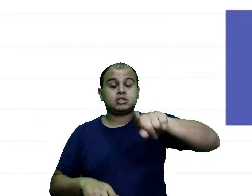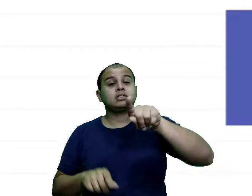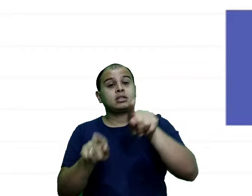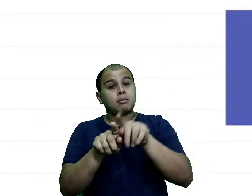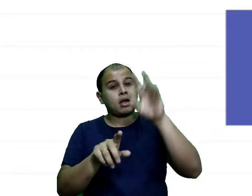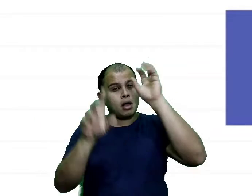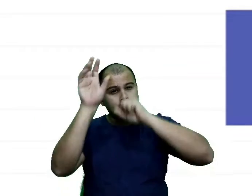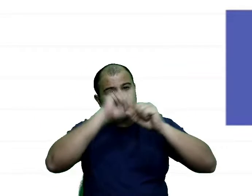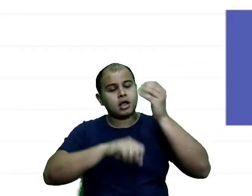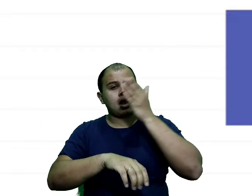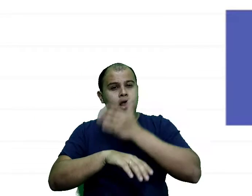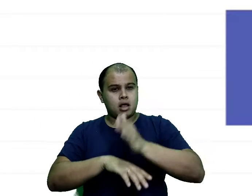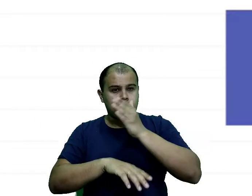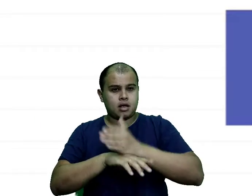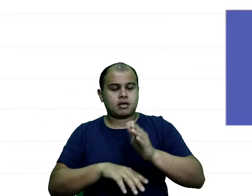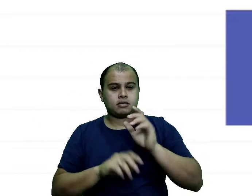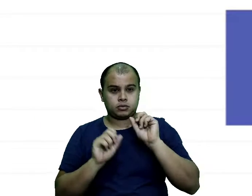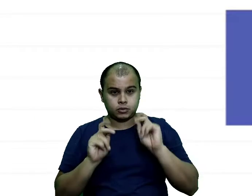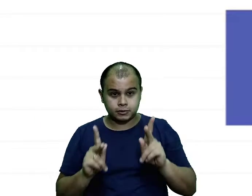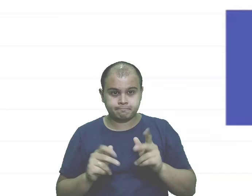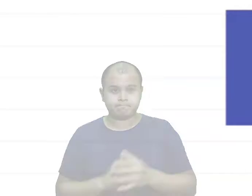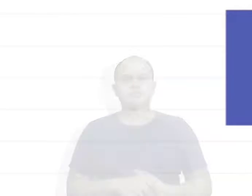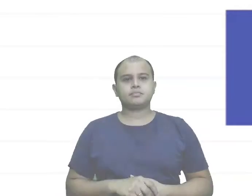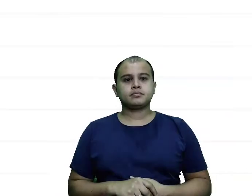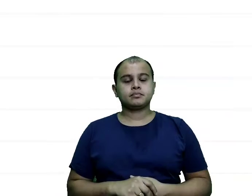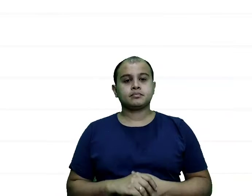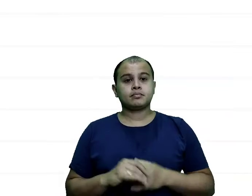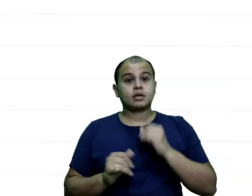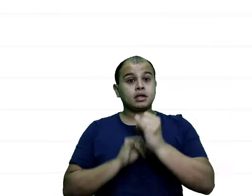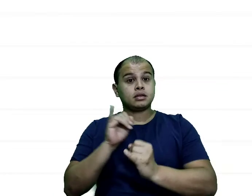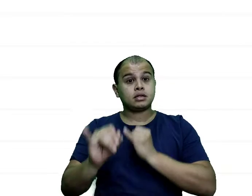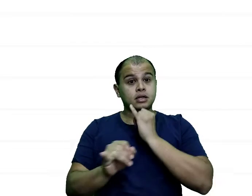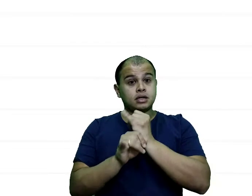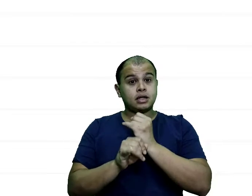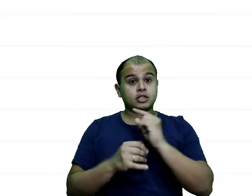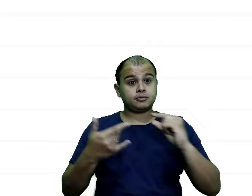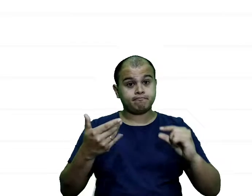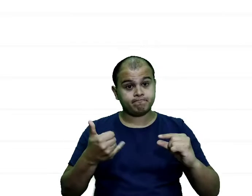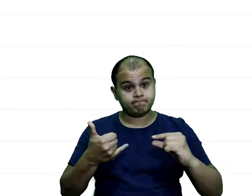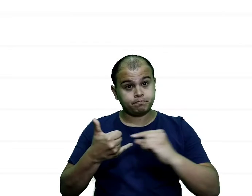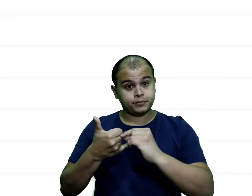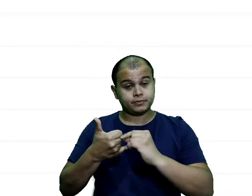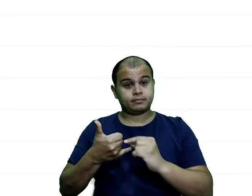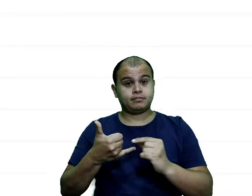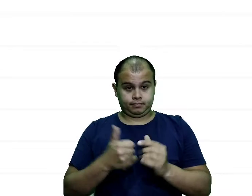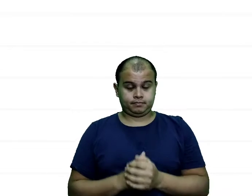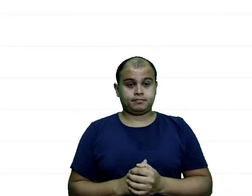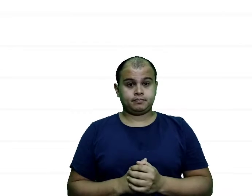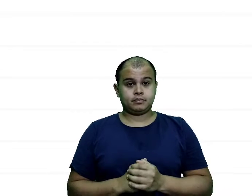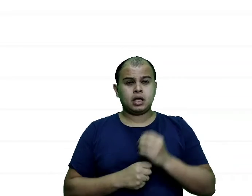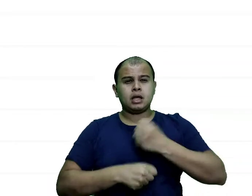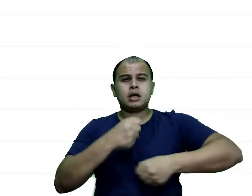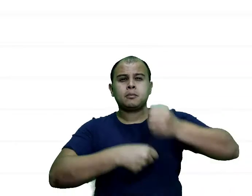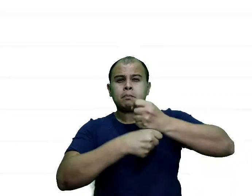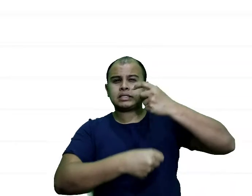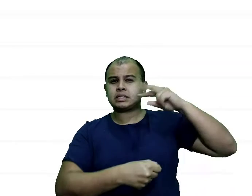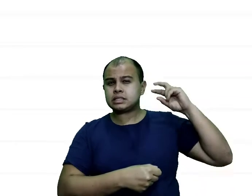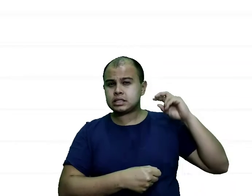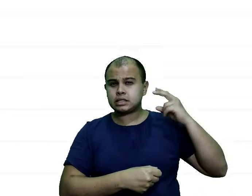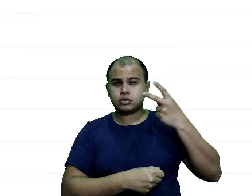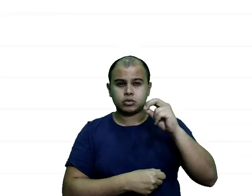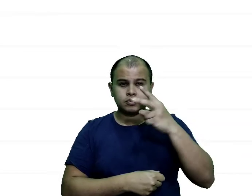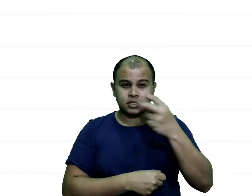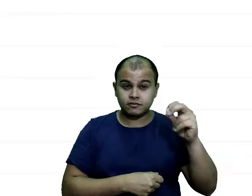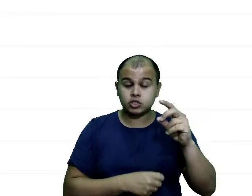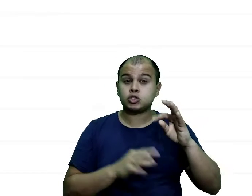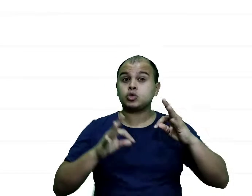vocês, treinando vocês, fazendo tudo direitinho. O chip de internet. No final do ano passado, todos os nossos alunos